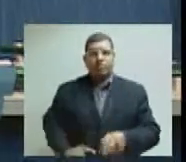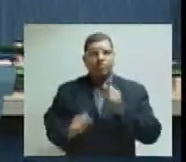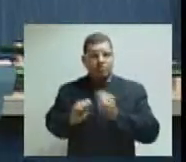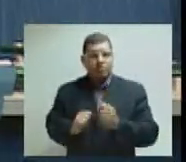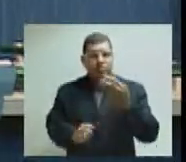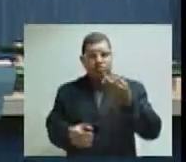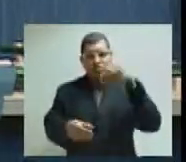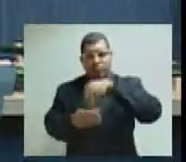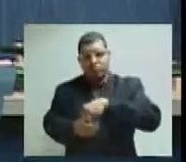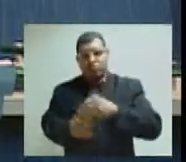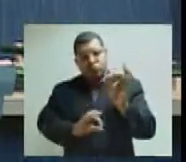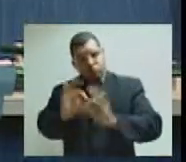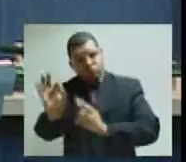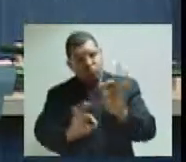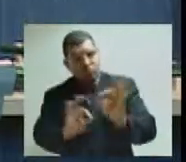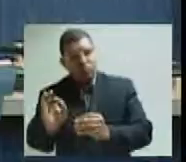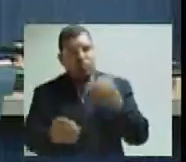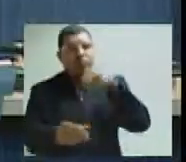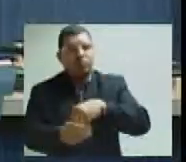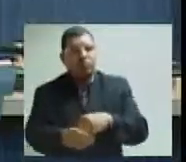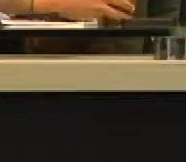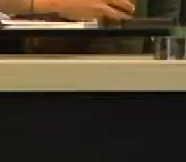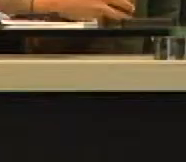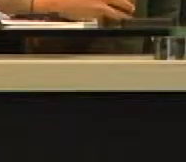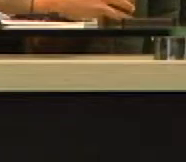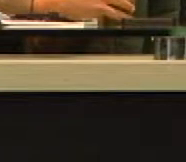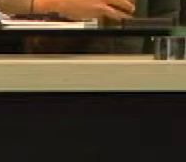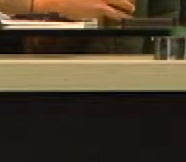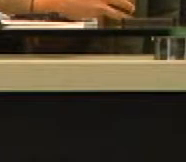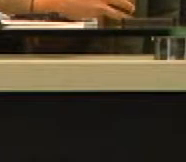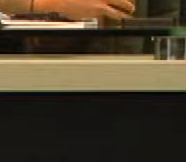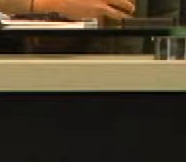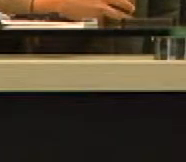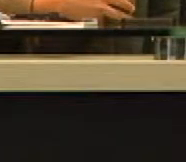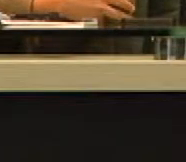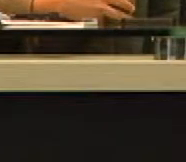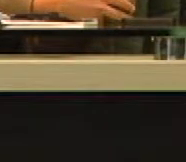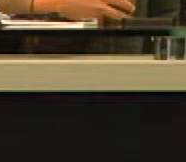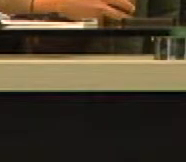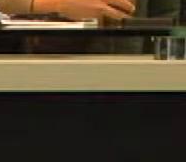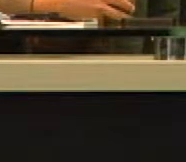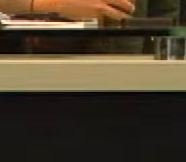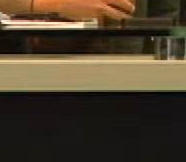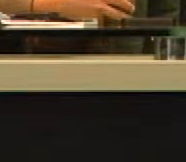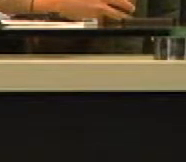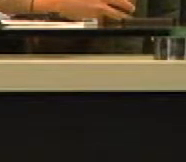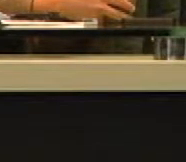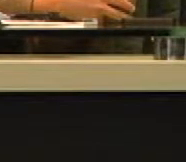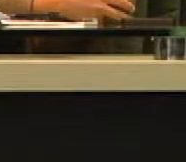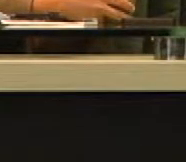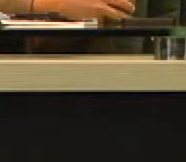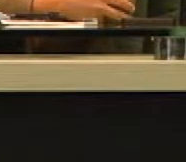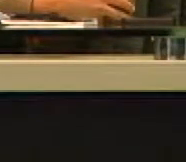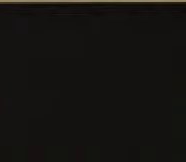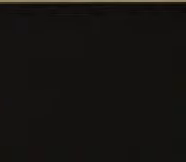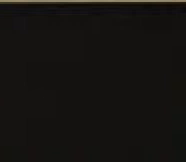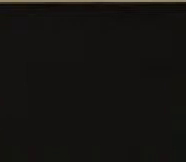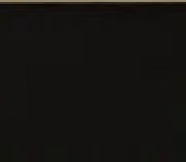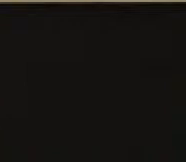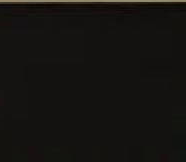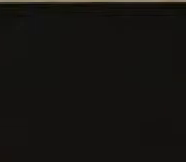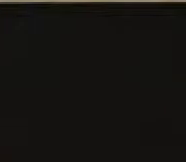poderia ter encaminhado projeto dentro de um prazo o presidente da ale-am Josué Neto reafirmou o posicionamento